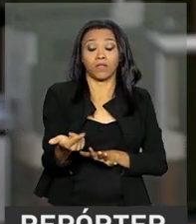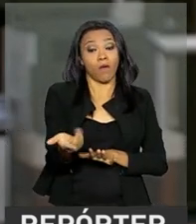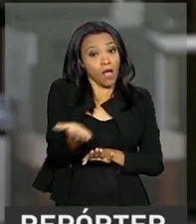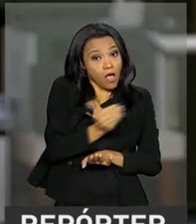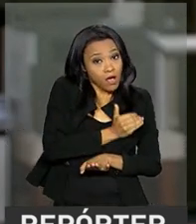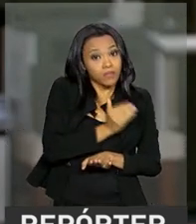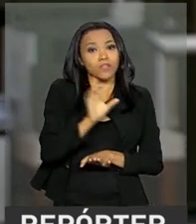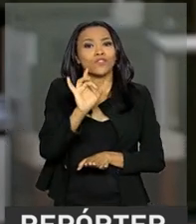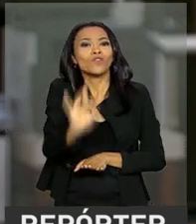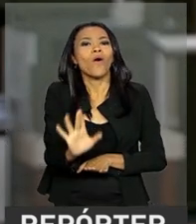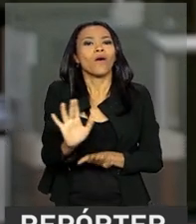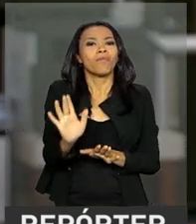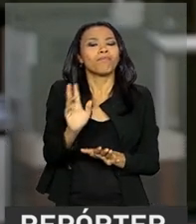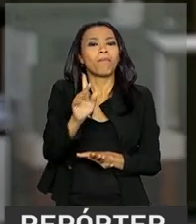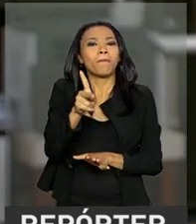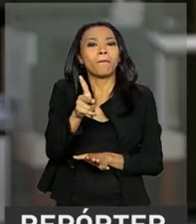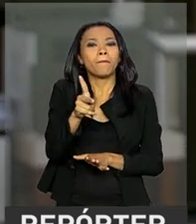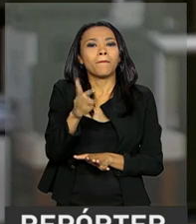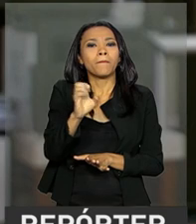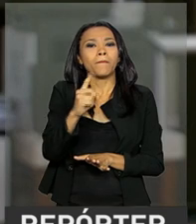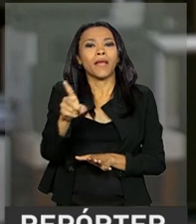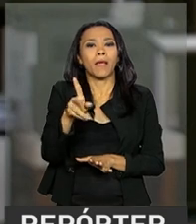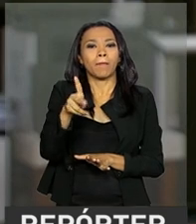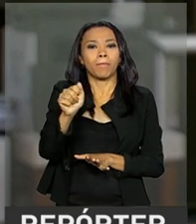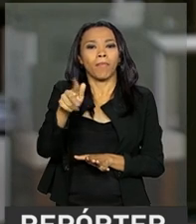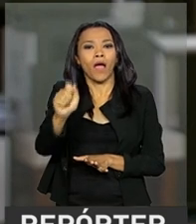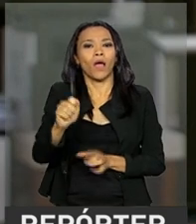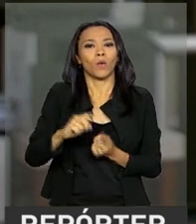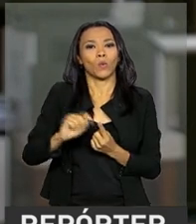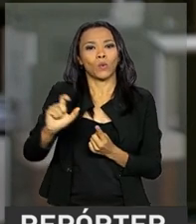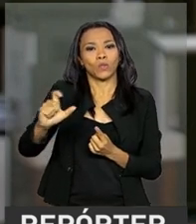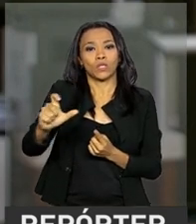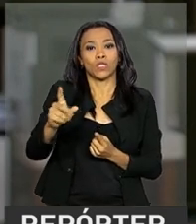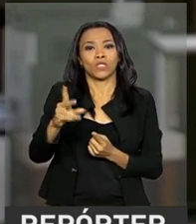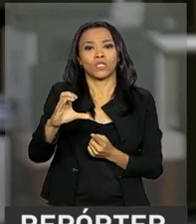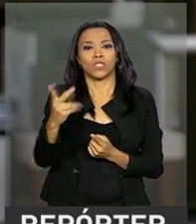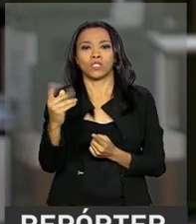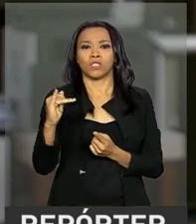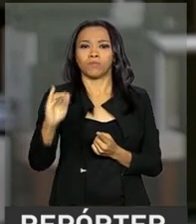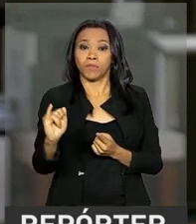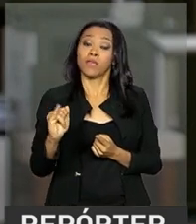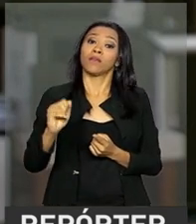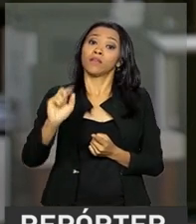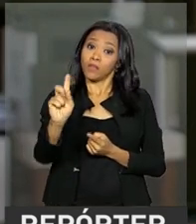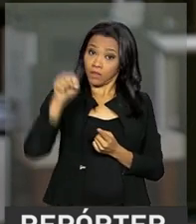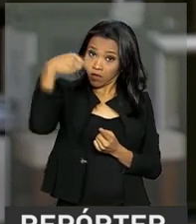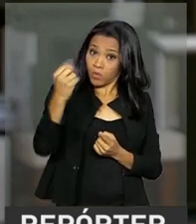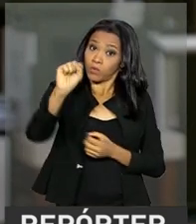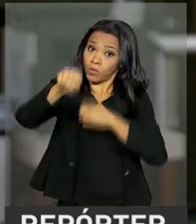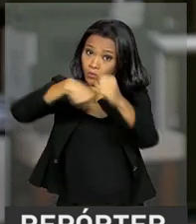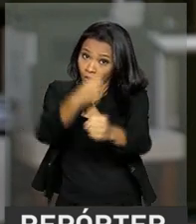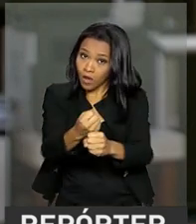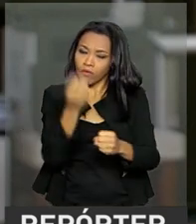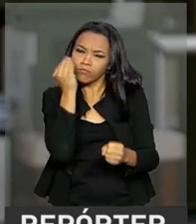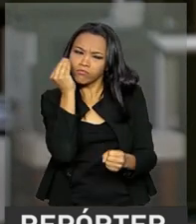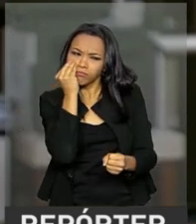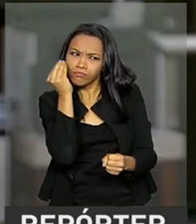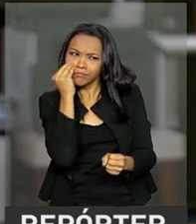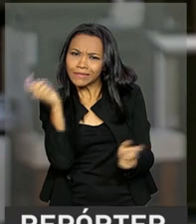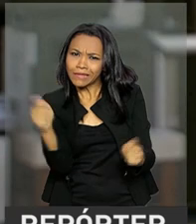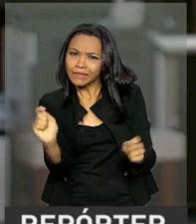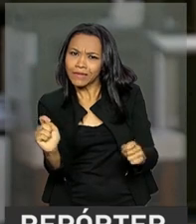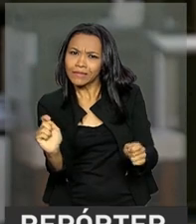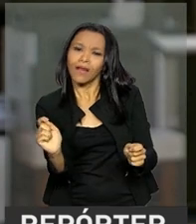serão oferecidos apenas planos pré-pagos chips e recargas a partir do ano que vem serão é feito os estudos para definir a